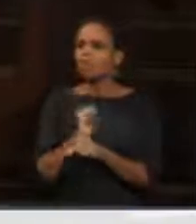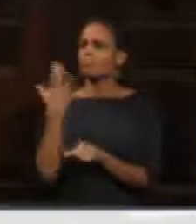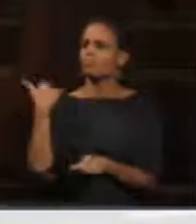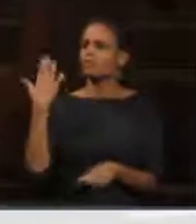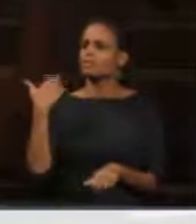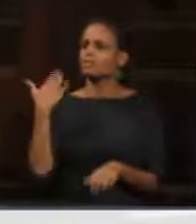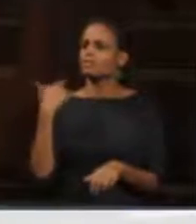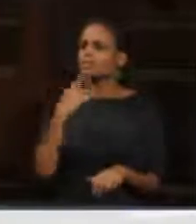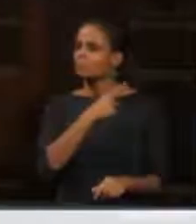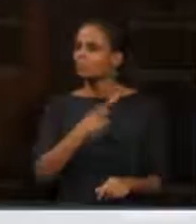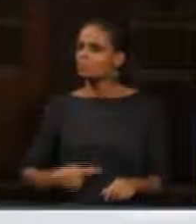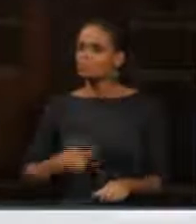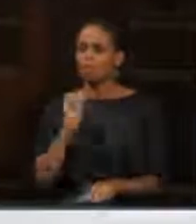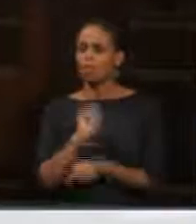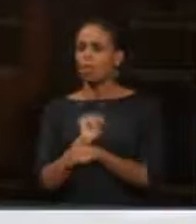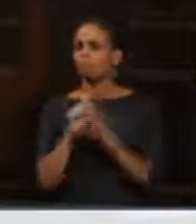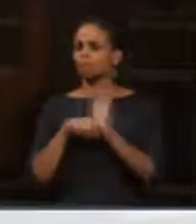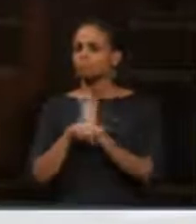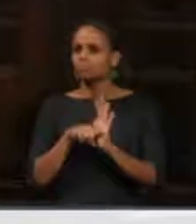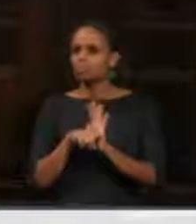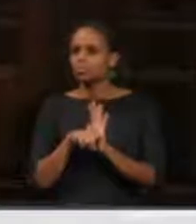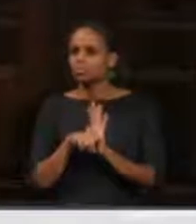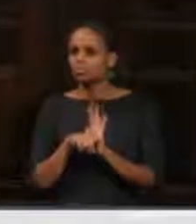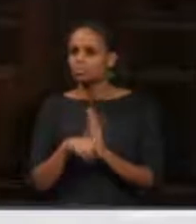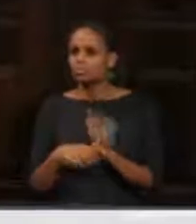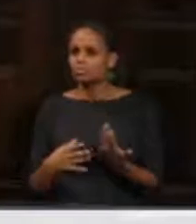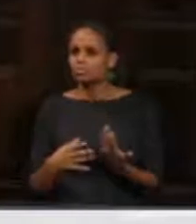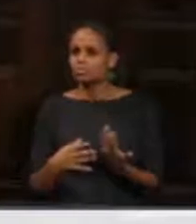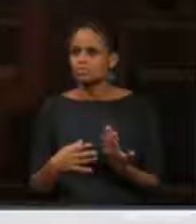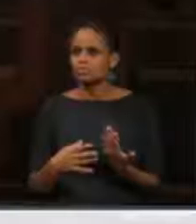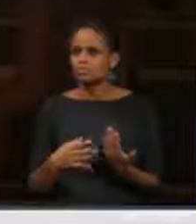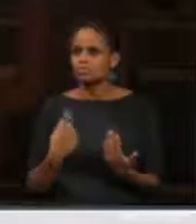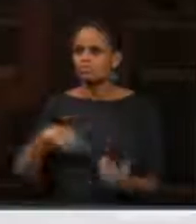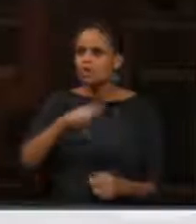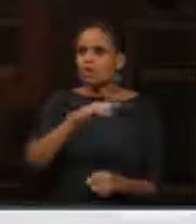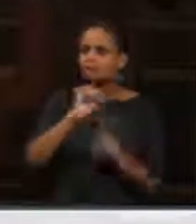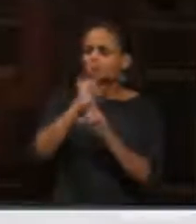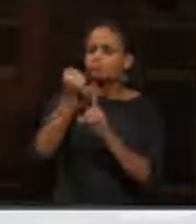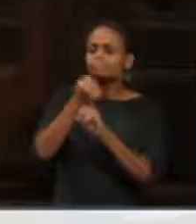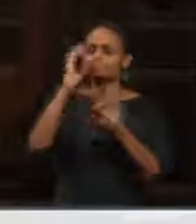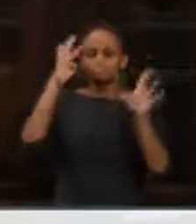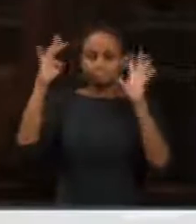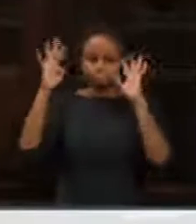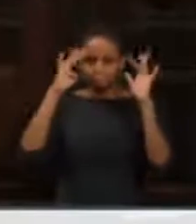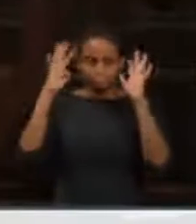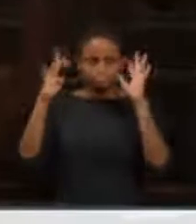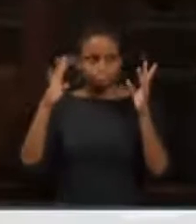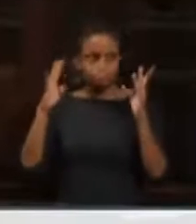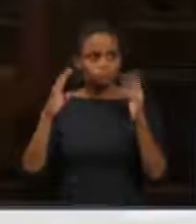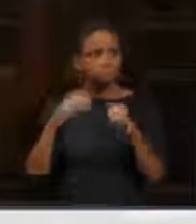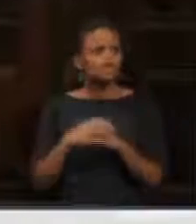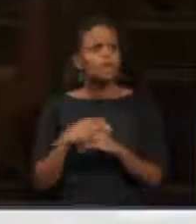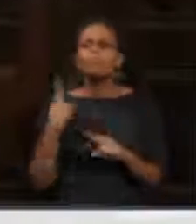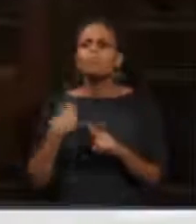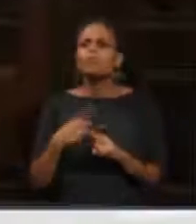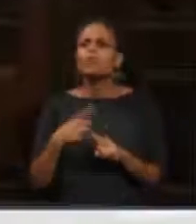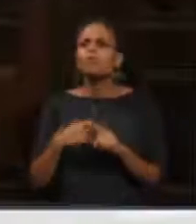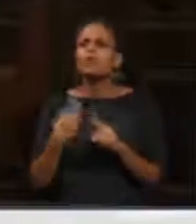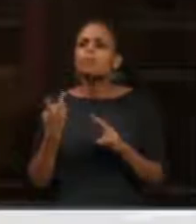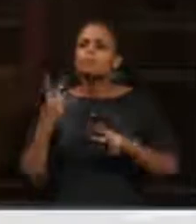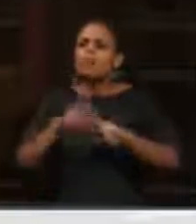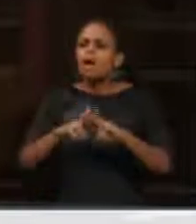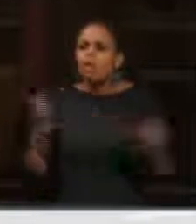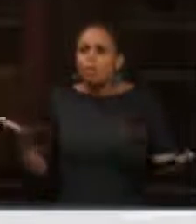ele era presidente, inclusive. Então, é uma pergunta que fica para a nossa sociedade para poder refletir por que essa prisão